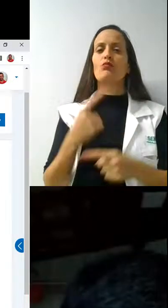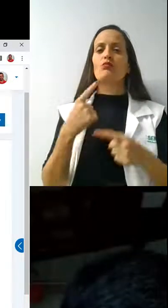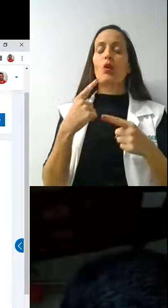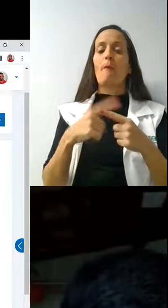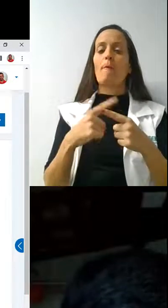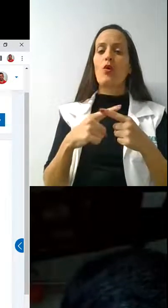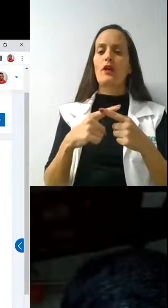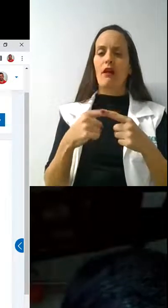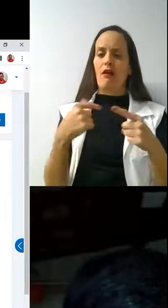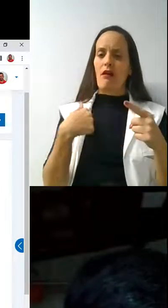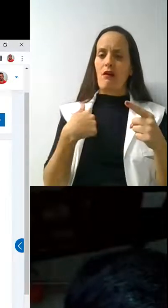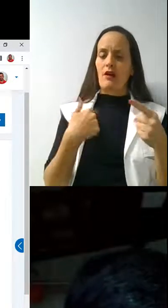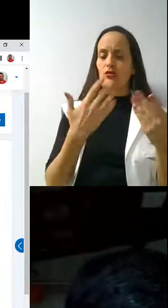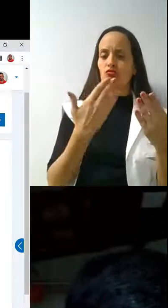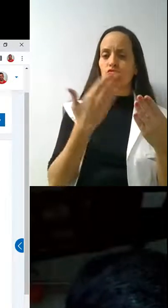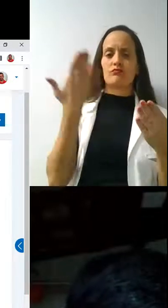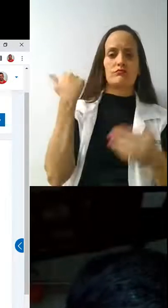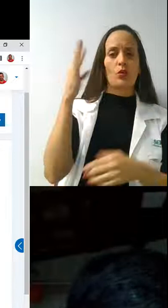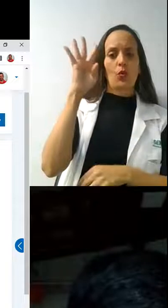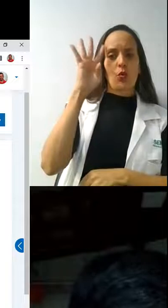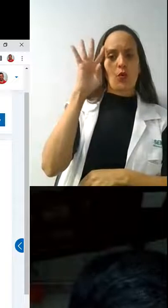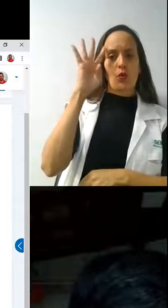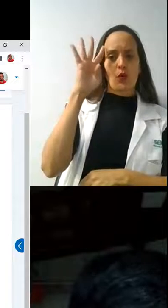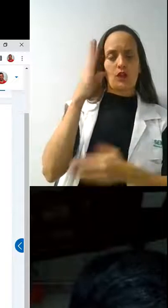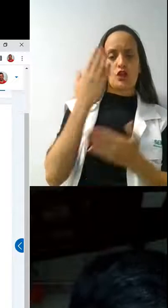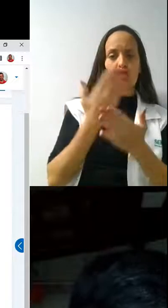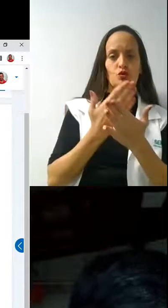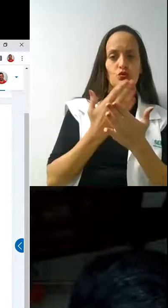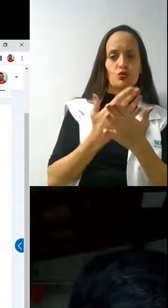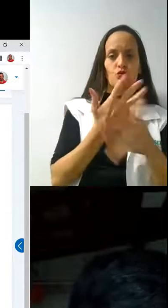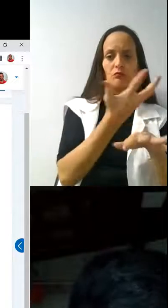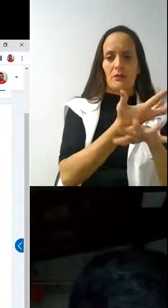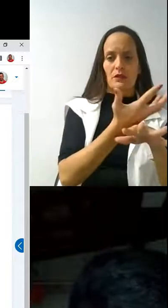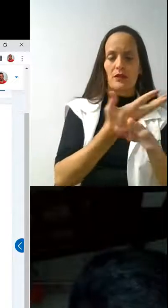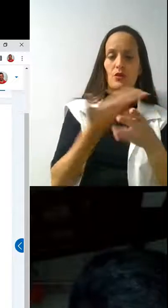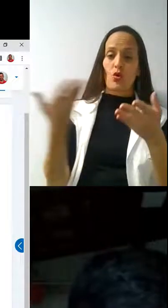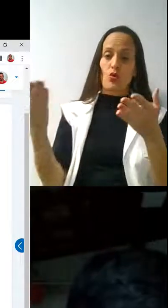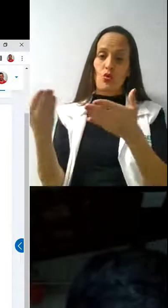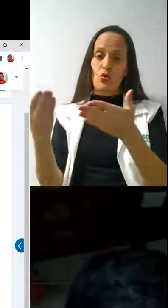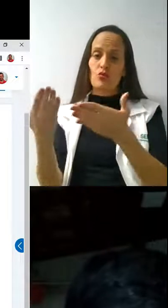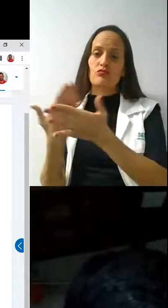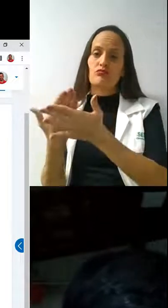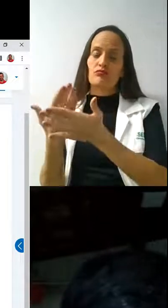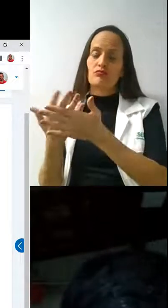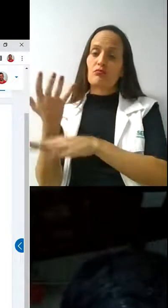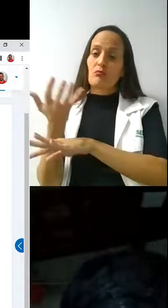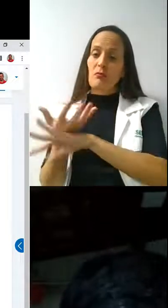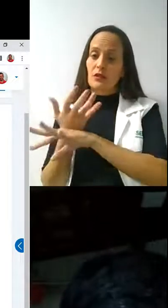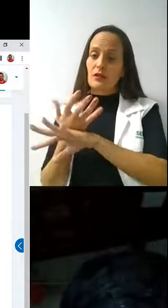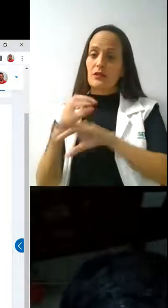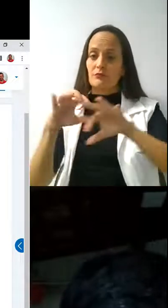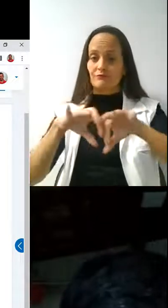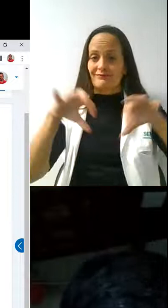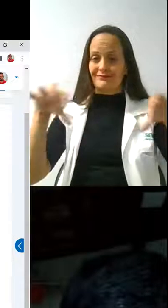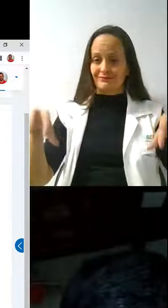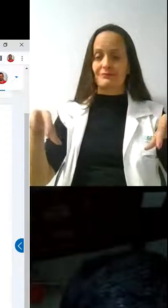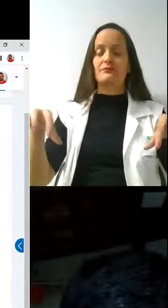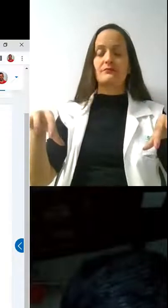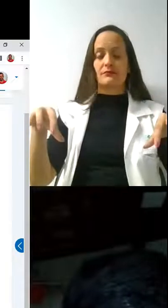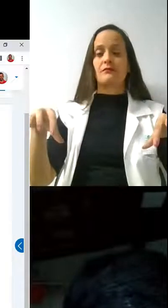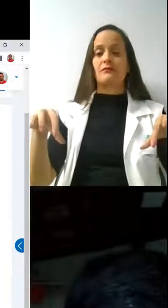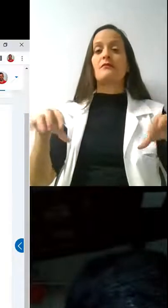juntas? Porque essa aqui já realmente é mais específica do curso, né? Então a gente já vai falar de equipamento de proteção individual,